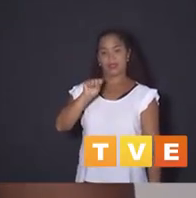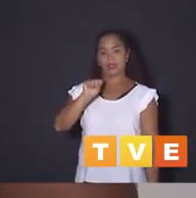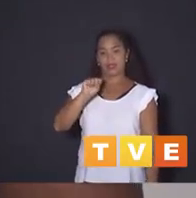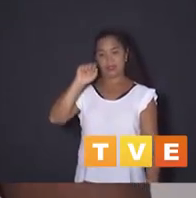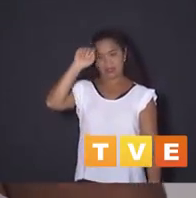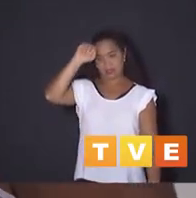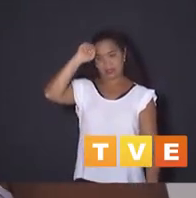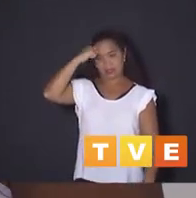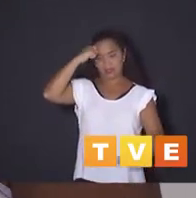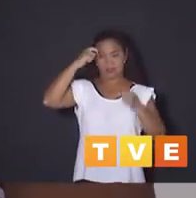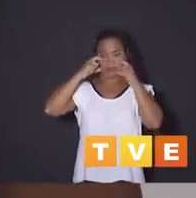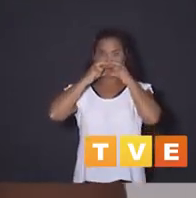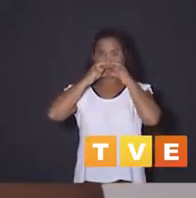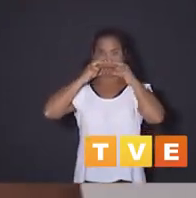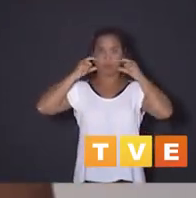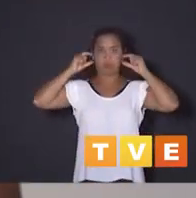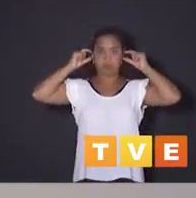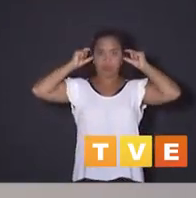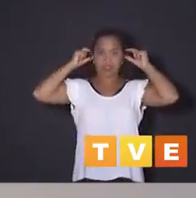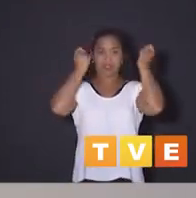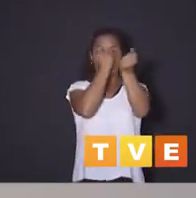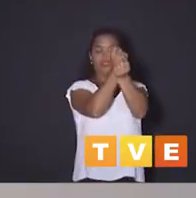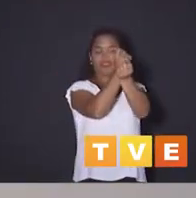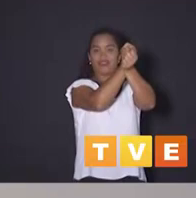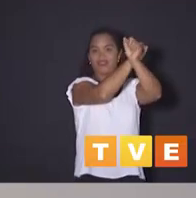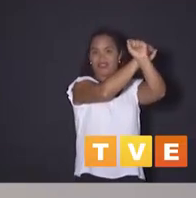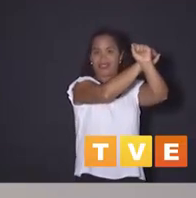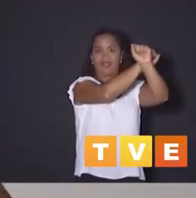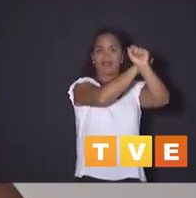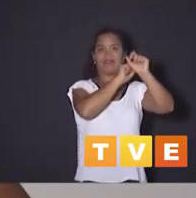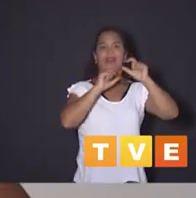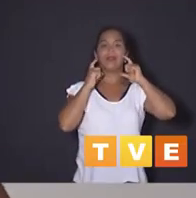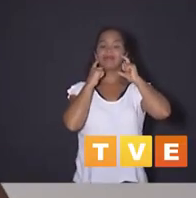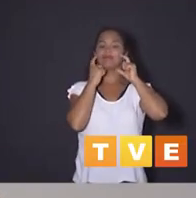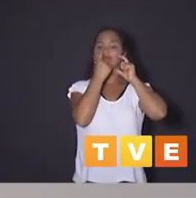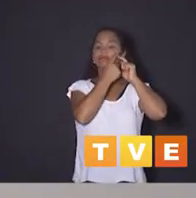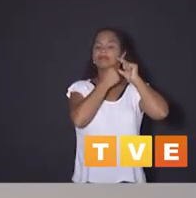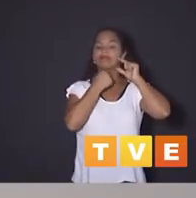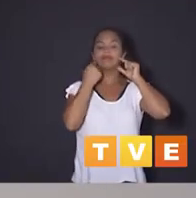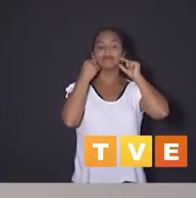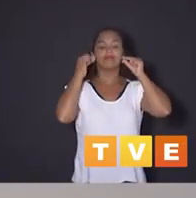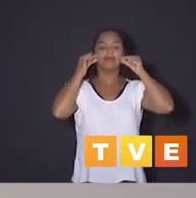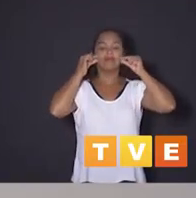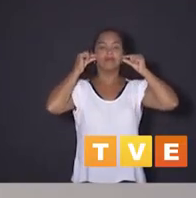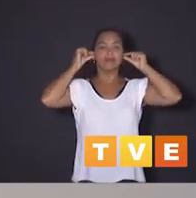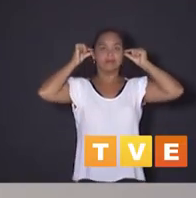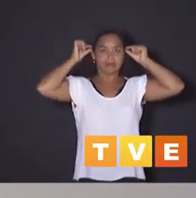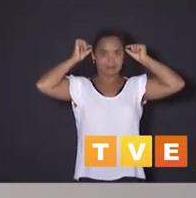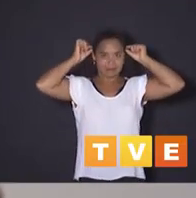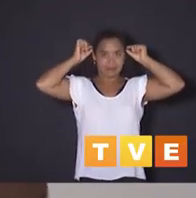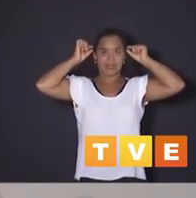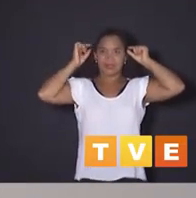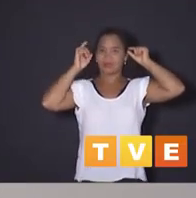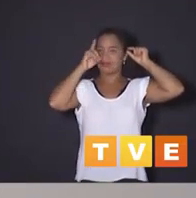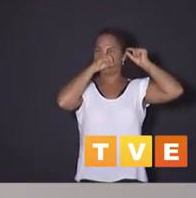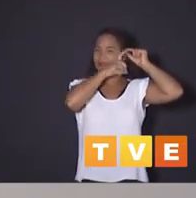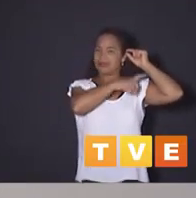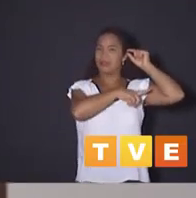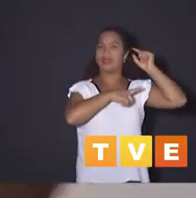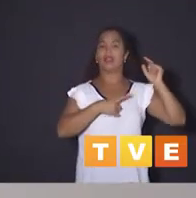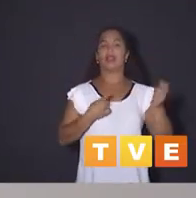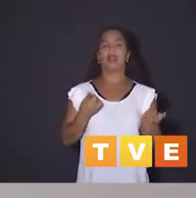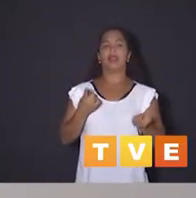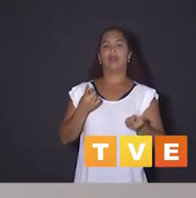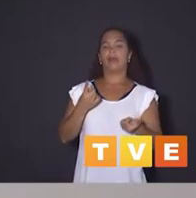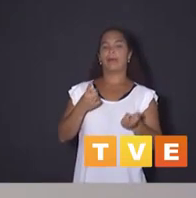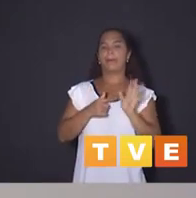né sofrível e ainda veio essa imagem da máscara de flandres né aqui eu trago um pouco do conceito de raça com